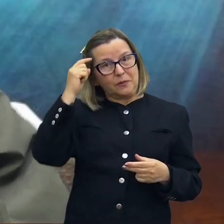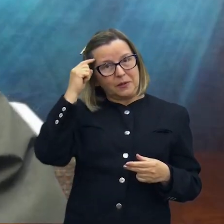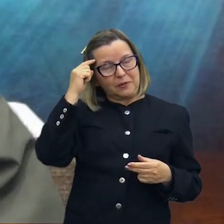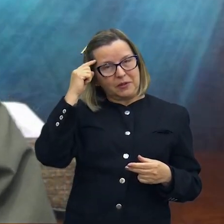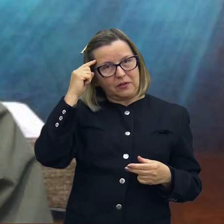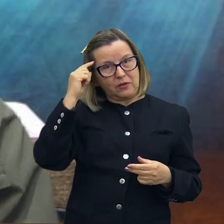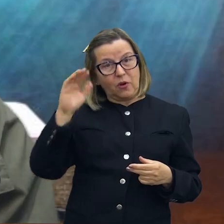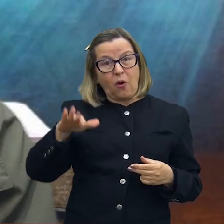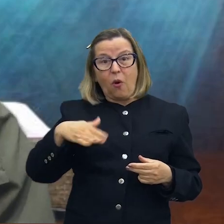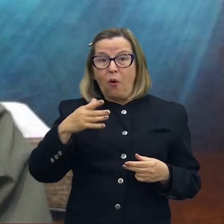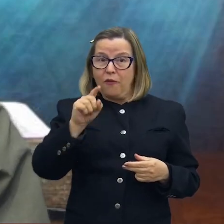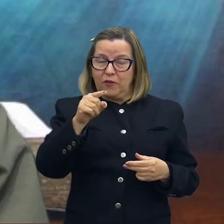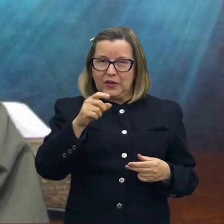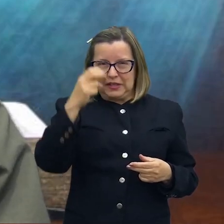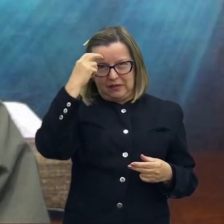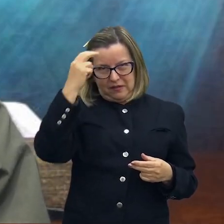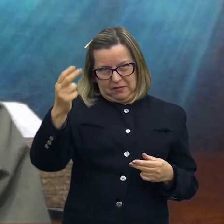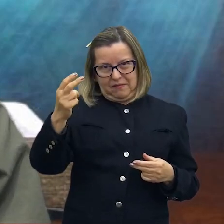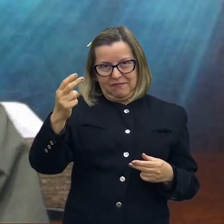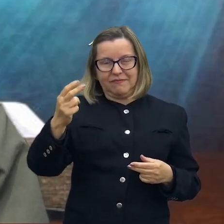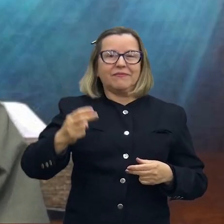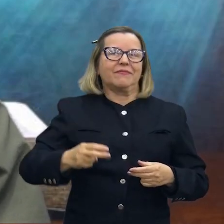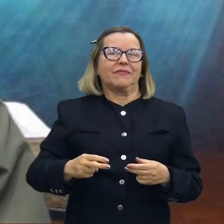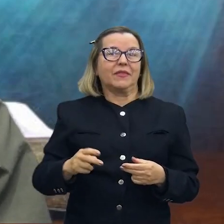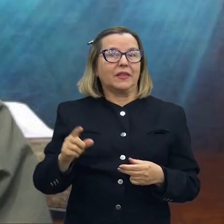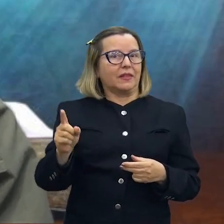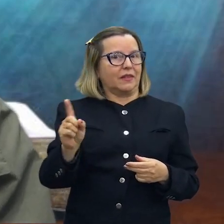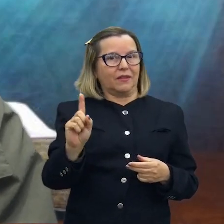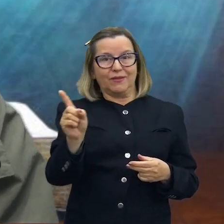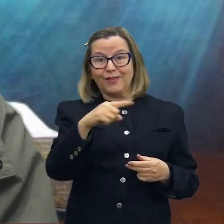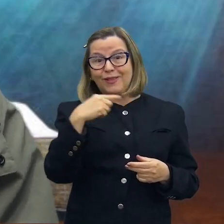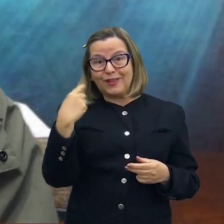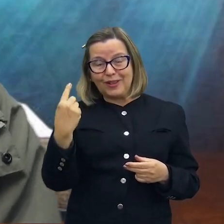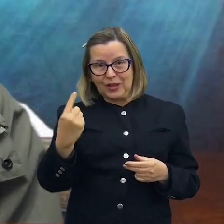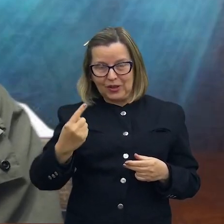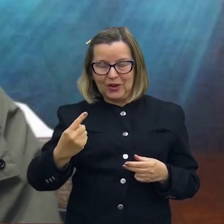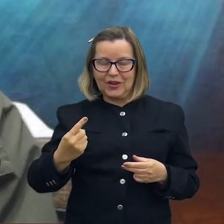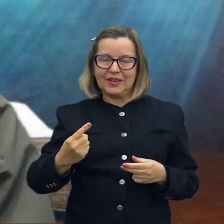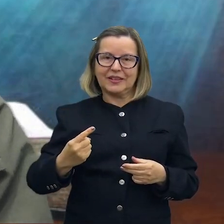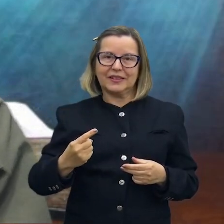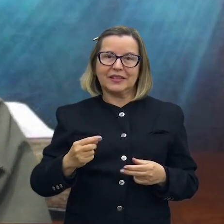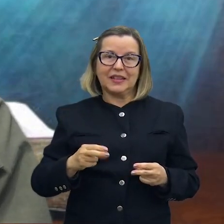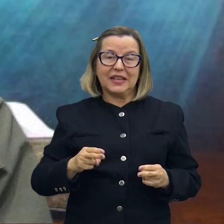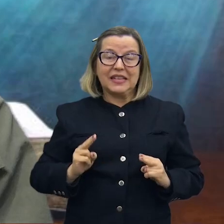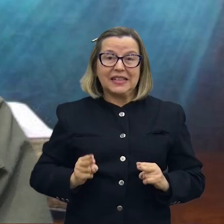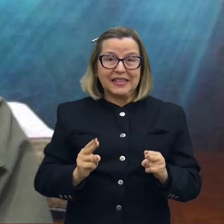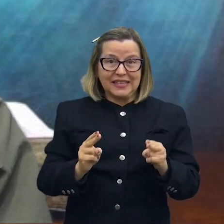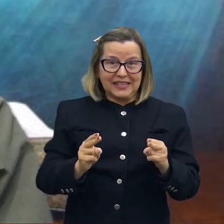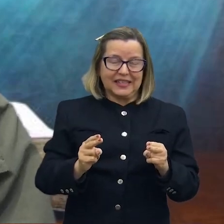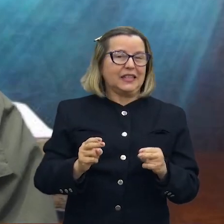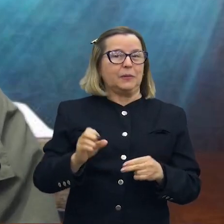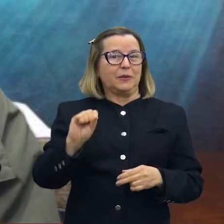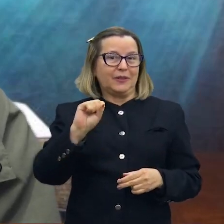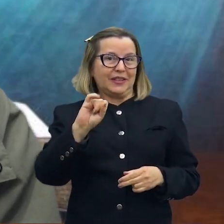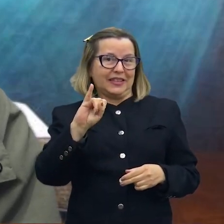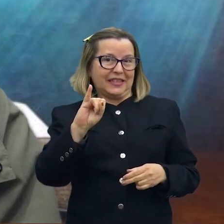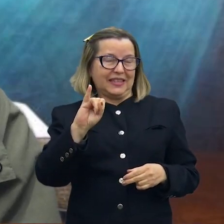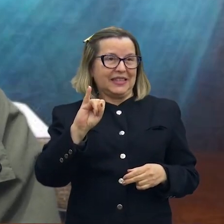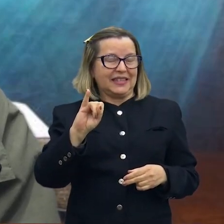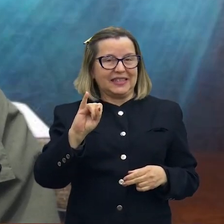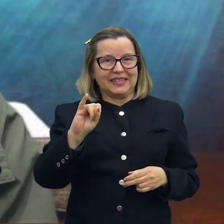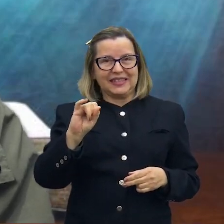que você é independente para pensar nesse assunto? Não, não, não, não. Nós somos manipulados pelo sistema. Nós funcionamos